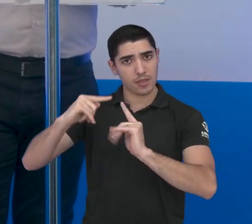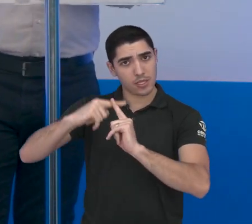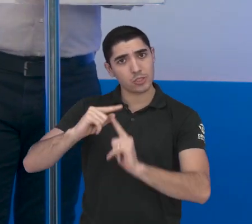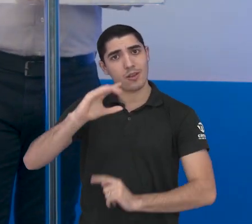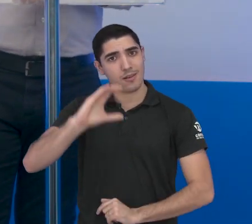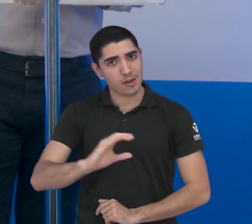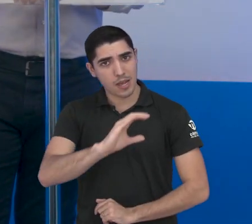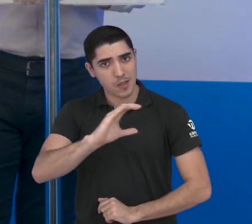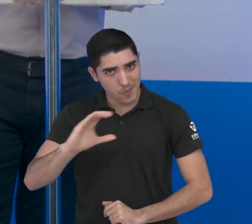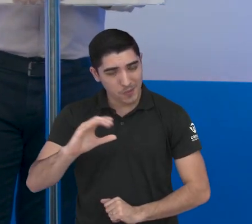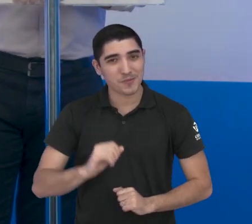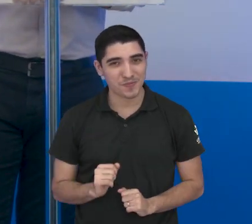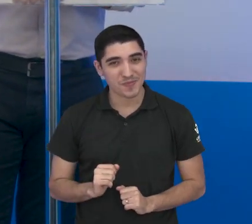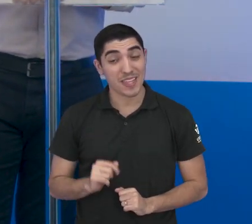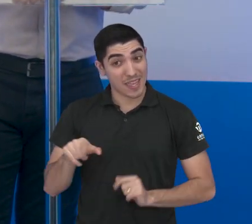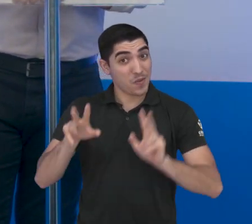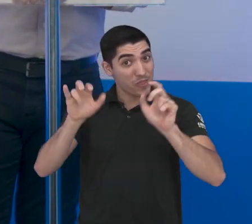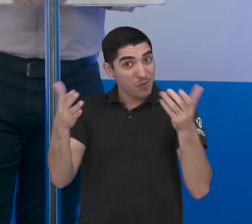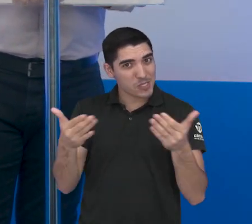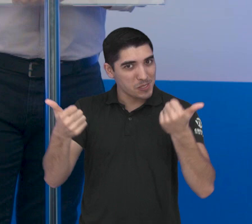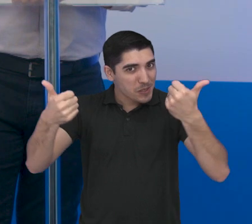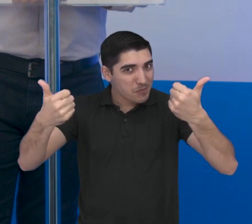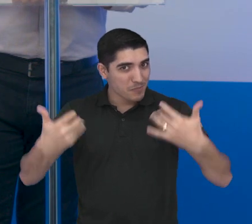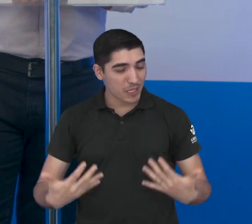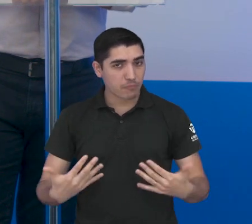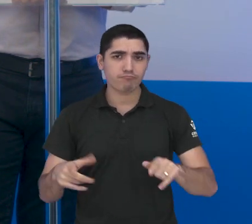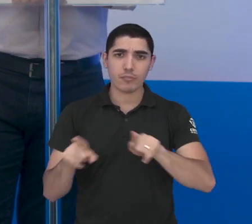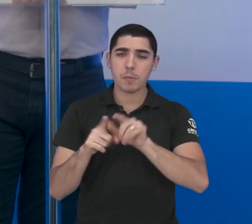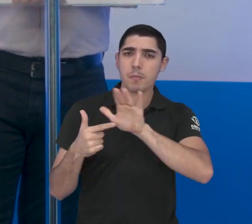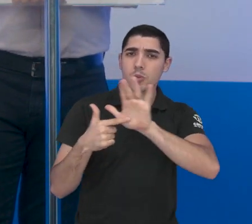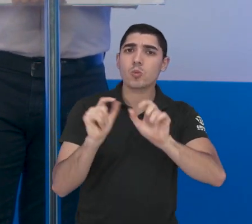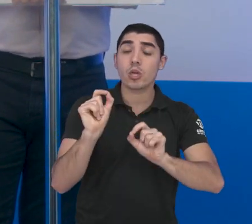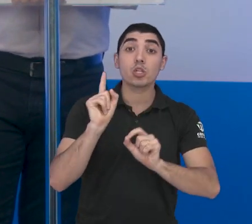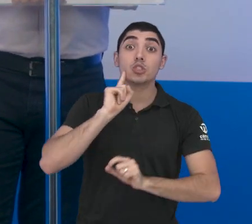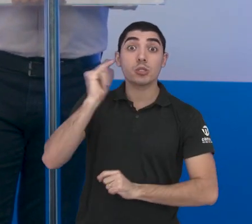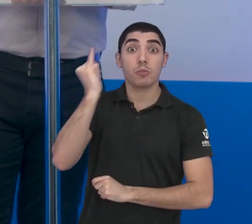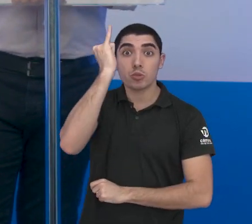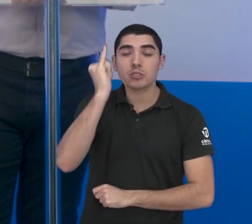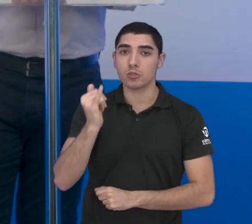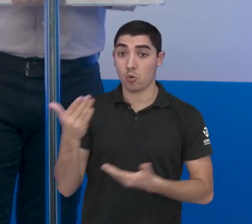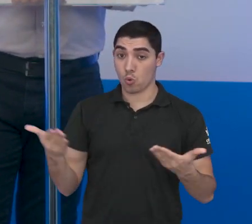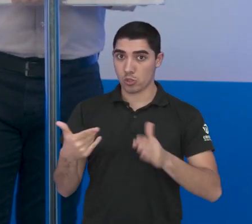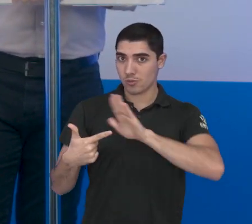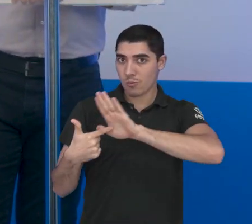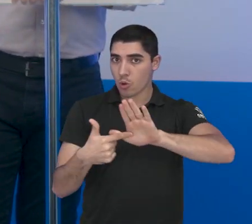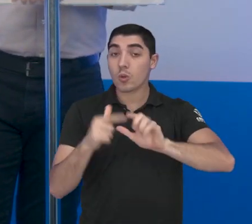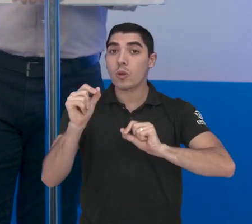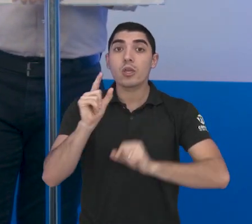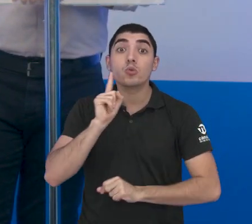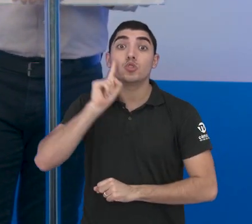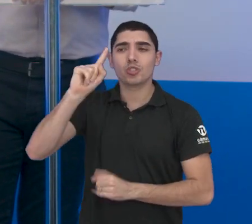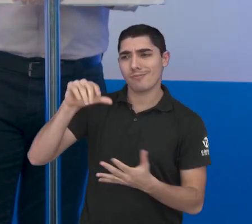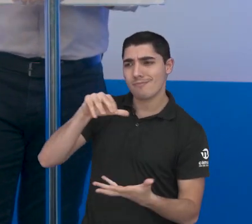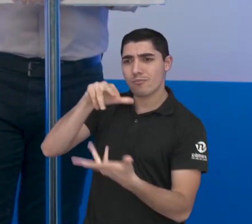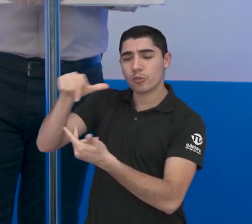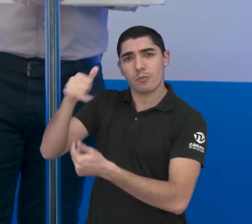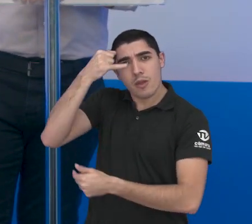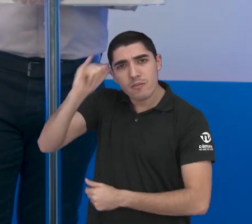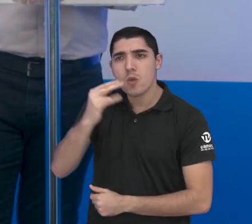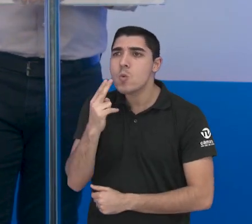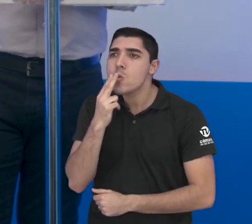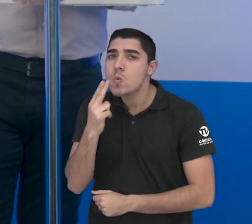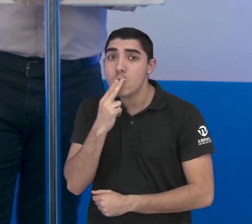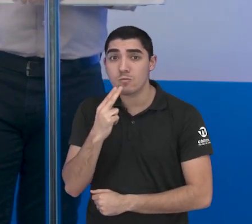católica. Claro que esse é um dos assuntos de hoje, viu? E para manter no tema de datas importantes, também vamos falar do Dia Mundial Sem Tabaco,